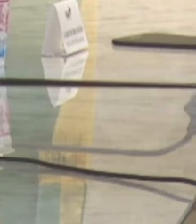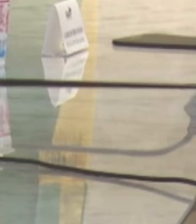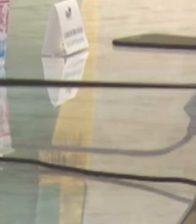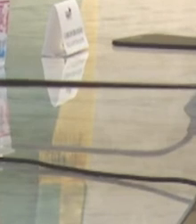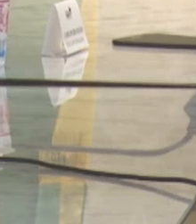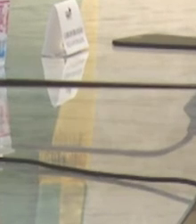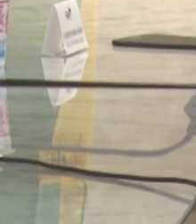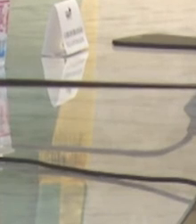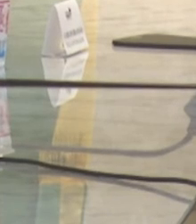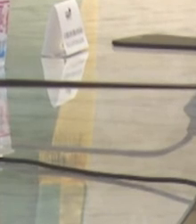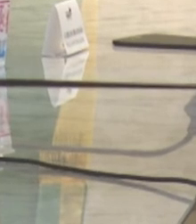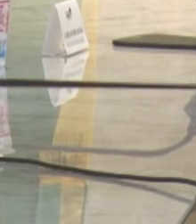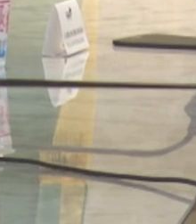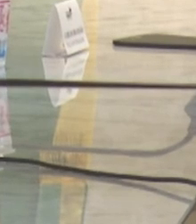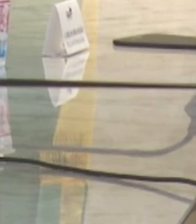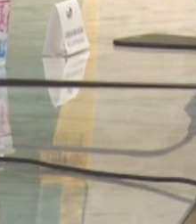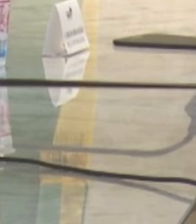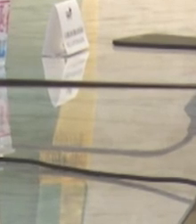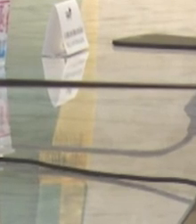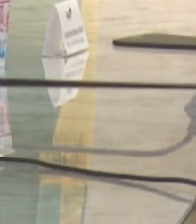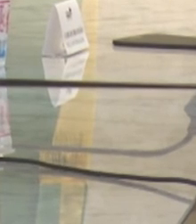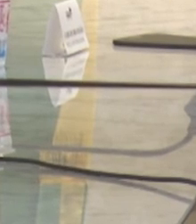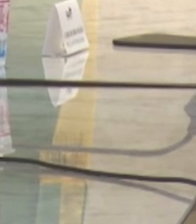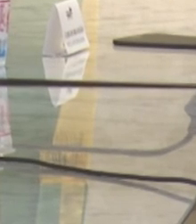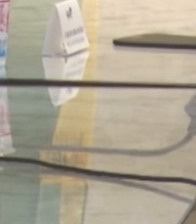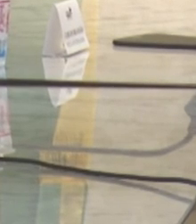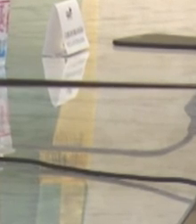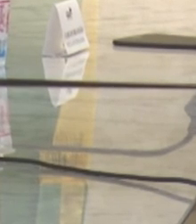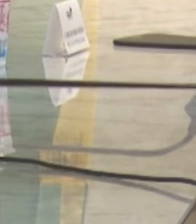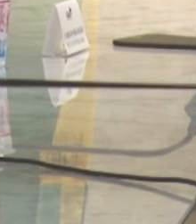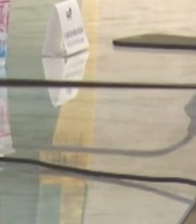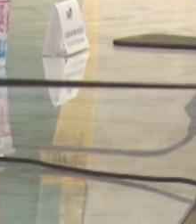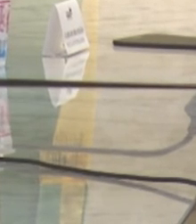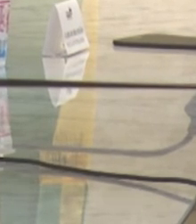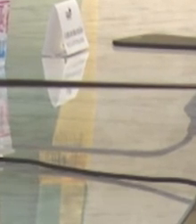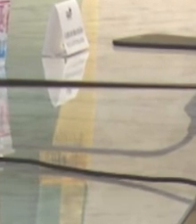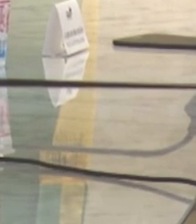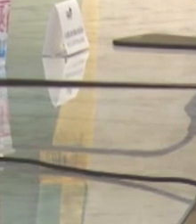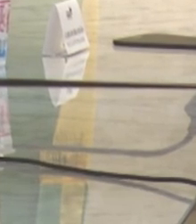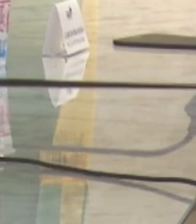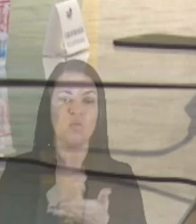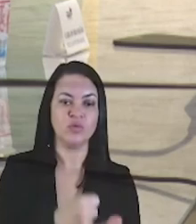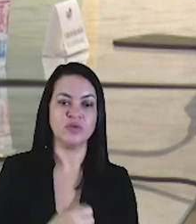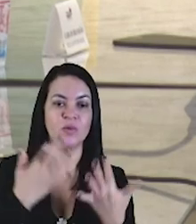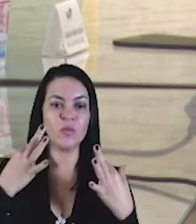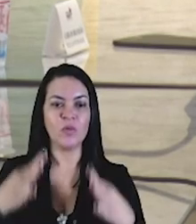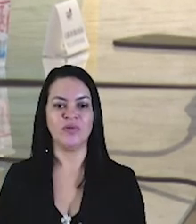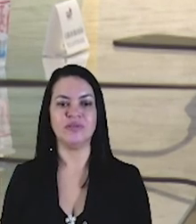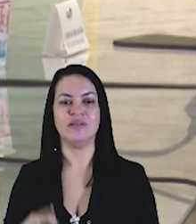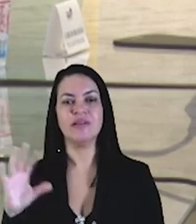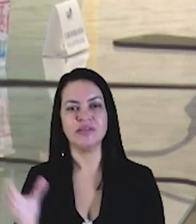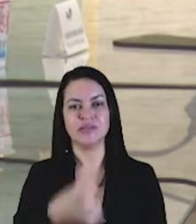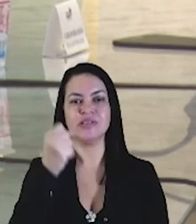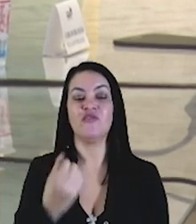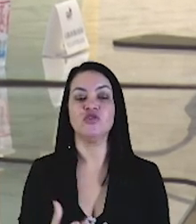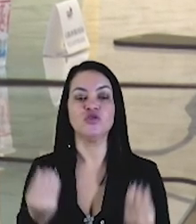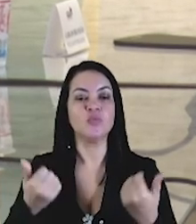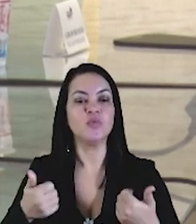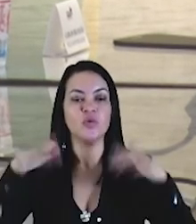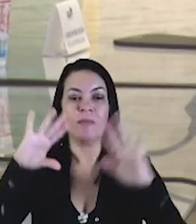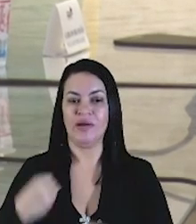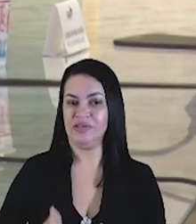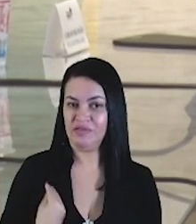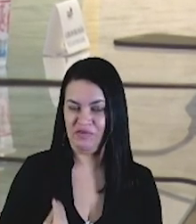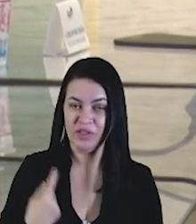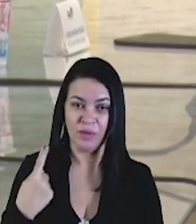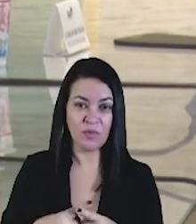novamente do município com o estado do Maranhão que irá propícia Com certeza a salvação e muito